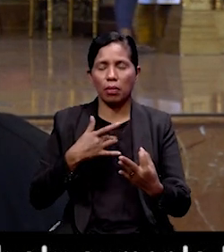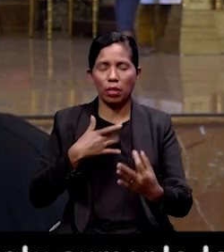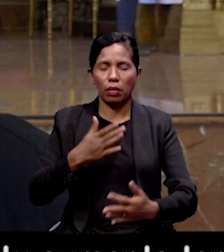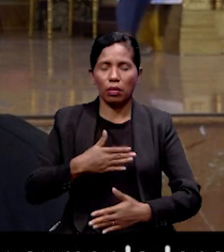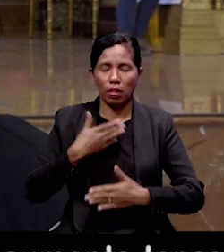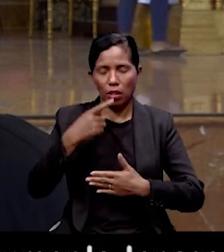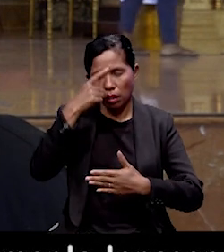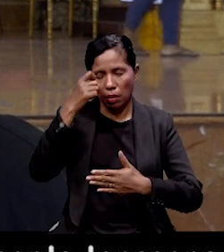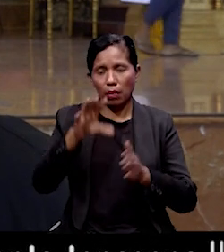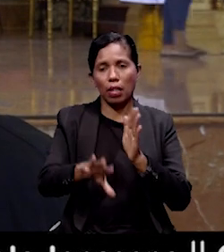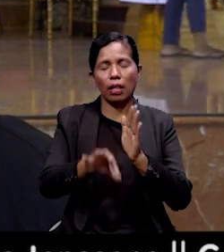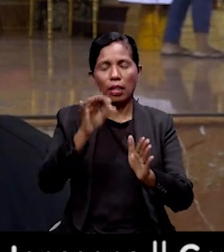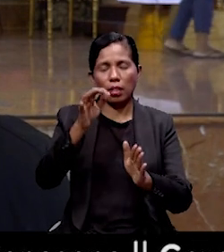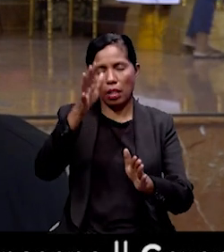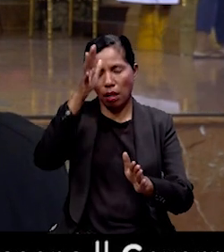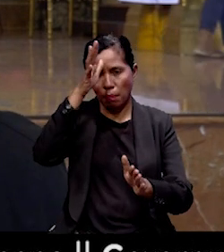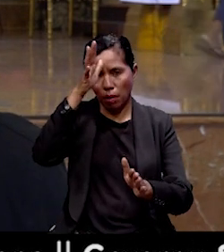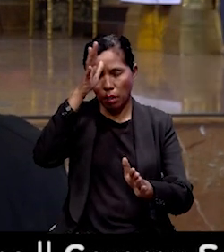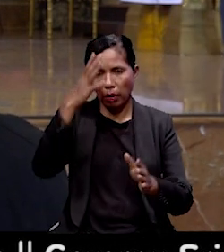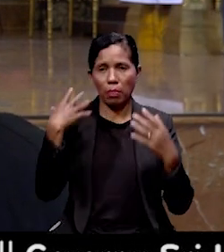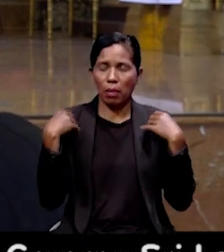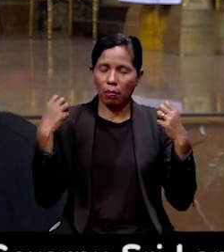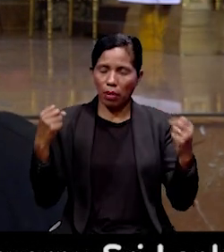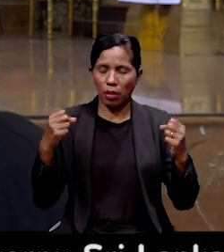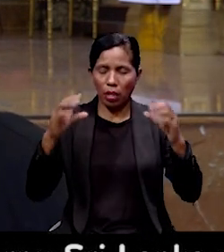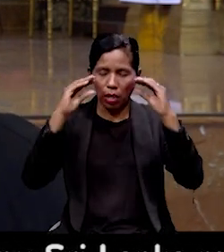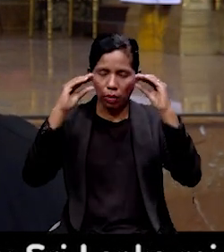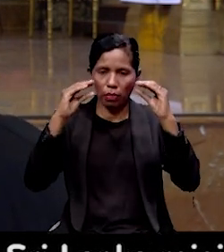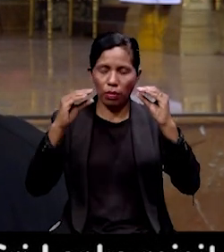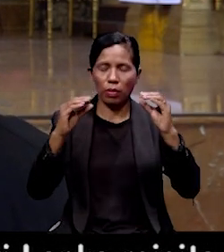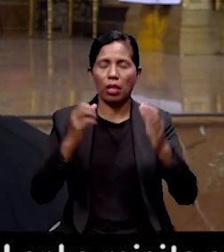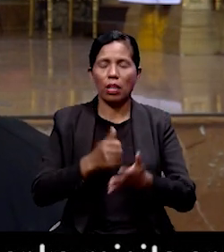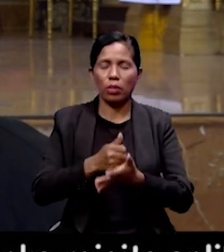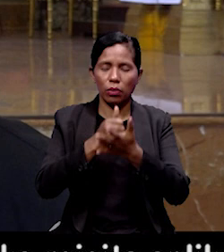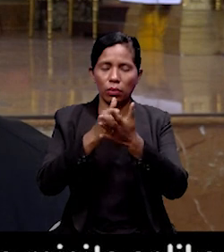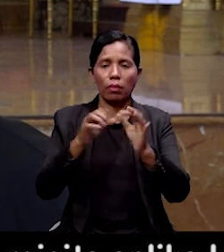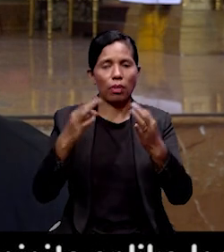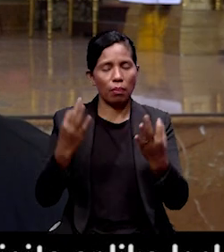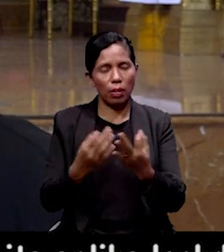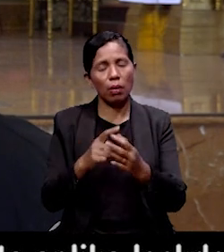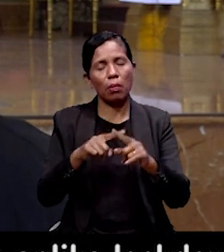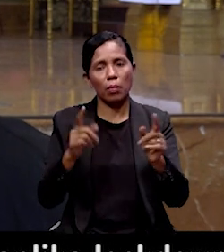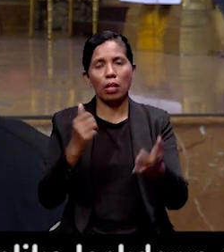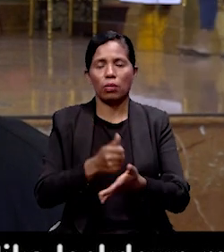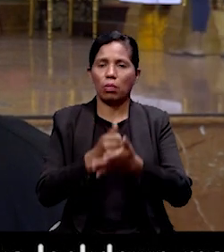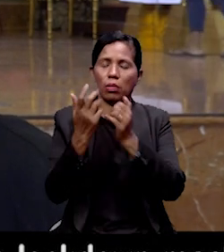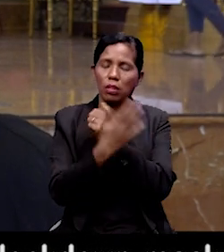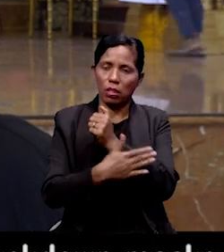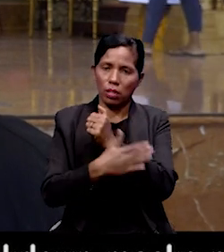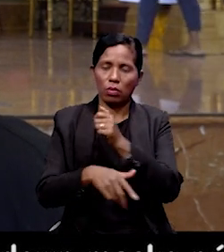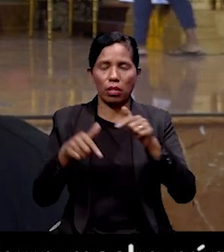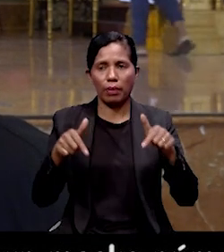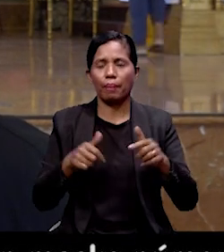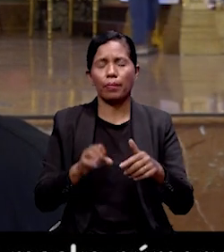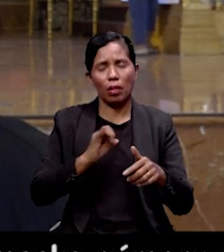bel hetan ama inda ke wa atem brani tebes didikan yang los ba familia det ma be vamos rai dan e ana